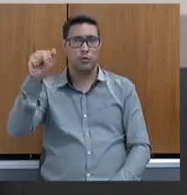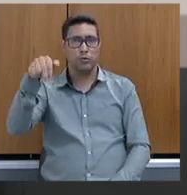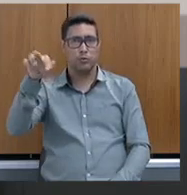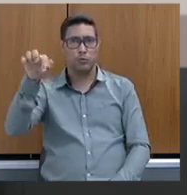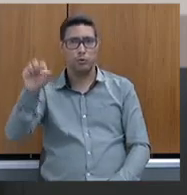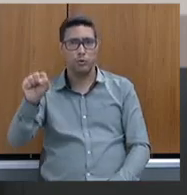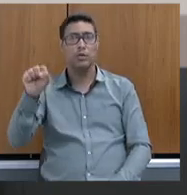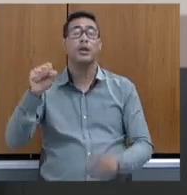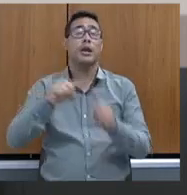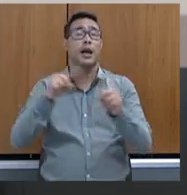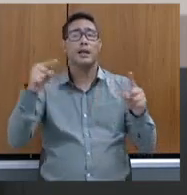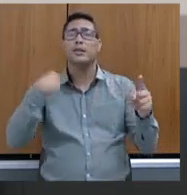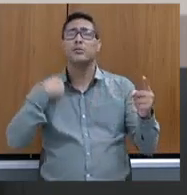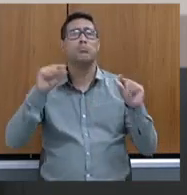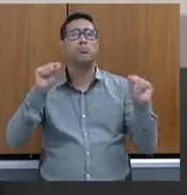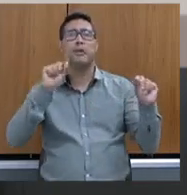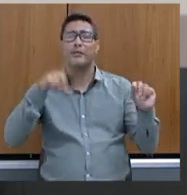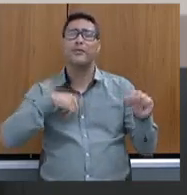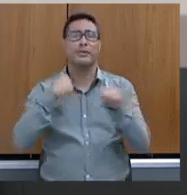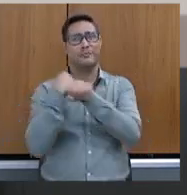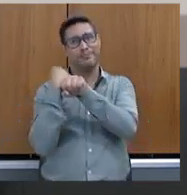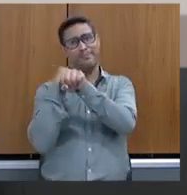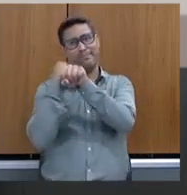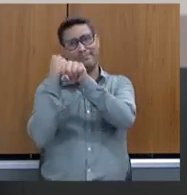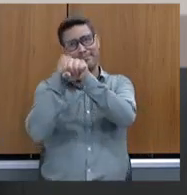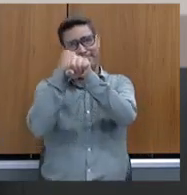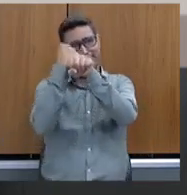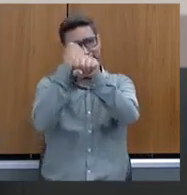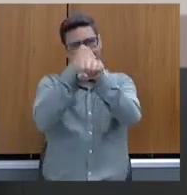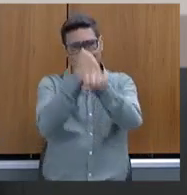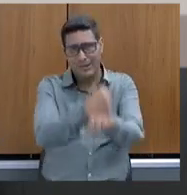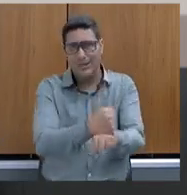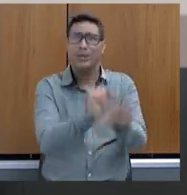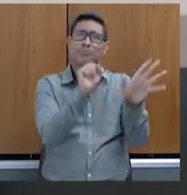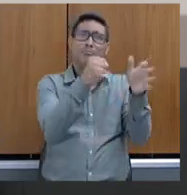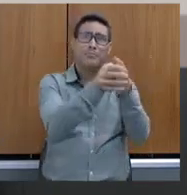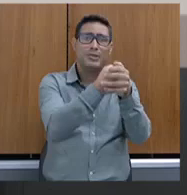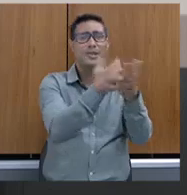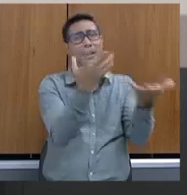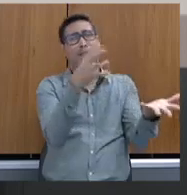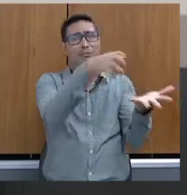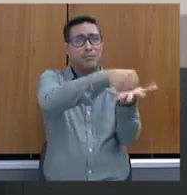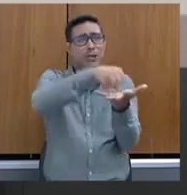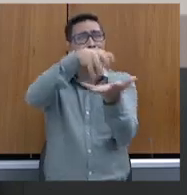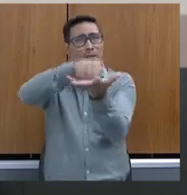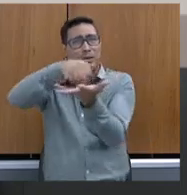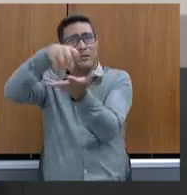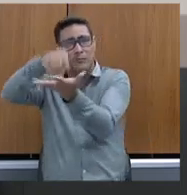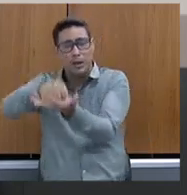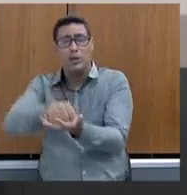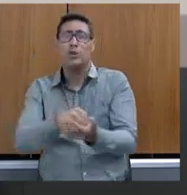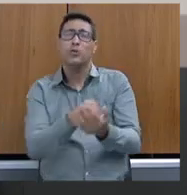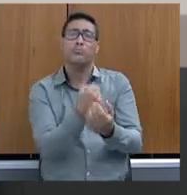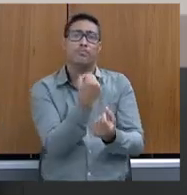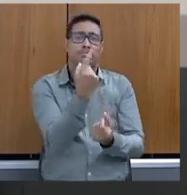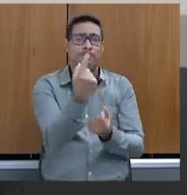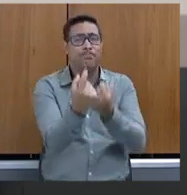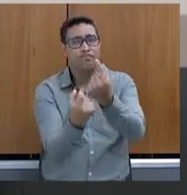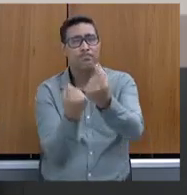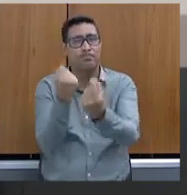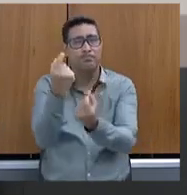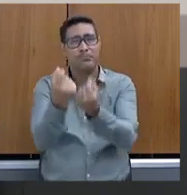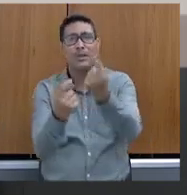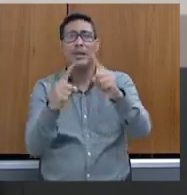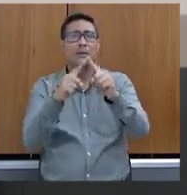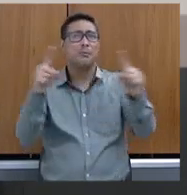porque nós ficamos anos e anos e anos tombando protegendo e Um item de cada vez e aí vai ficando